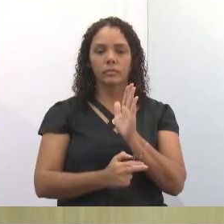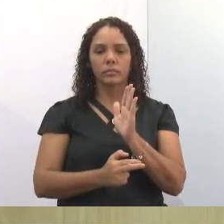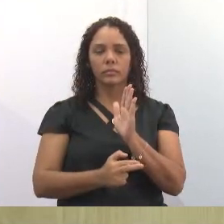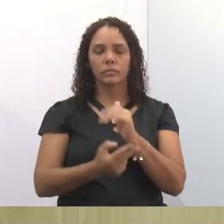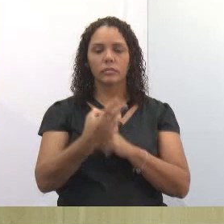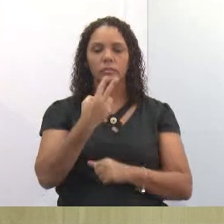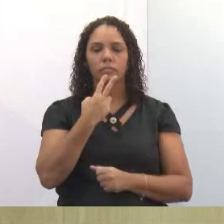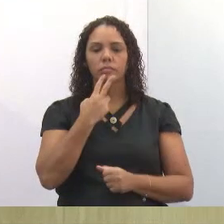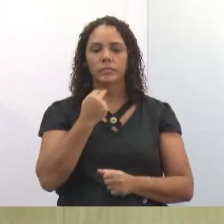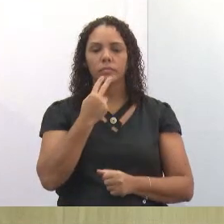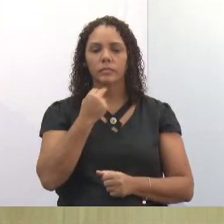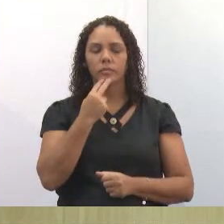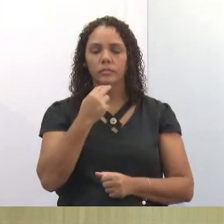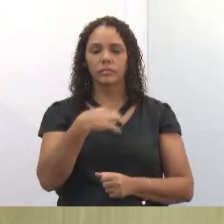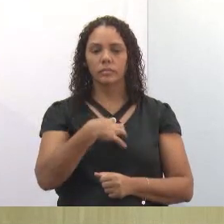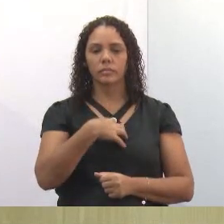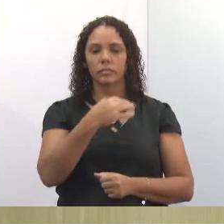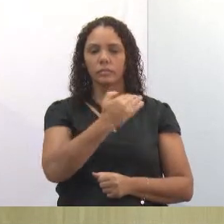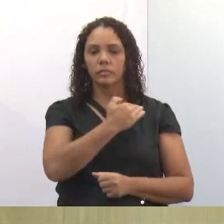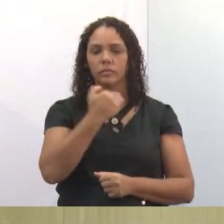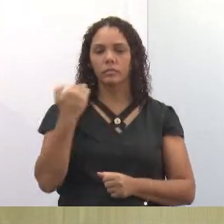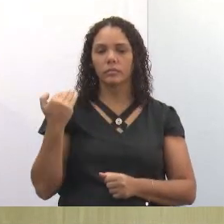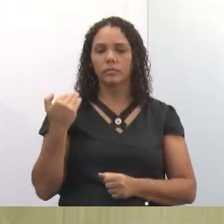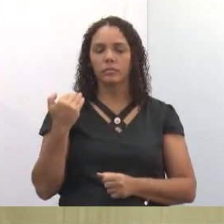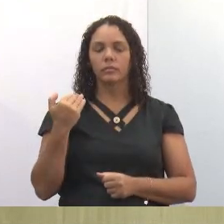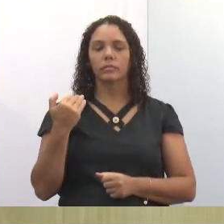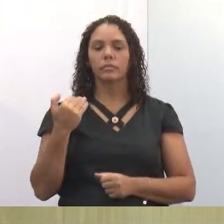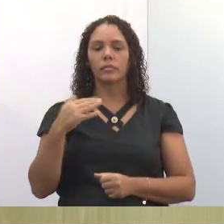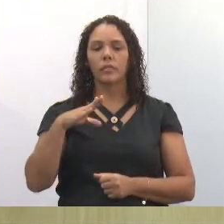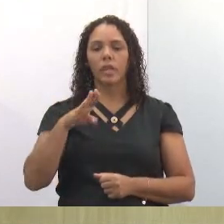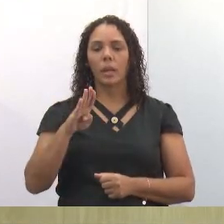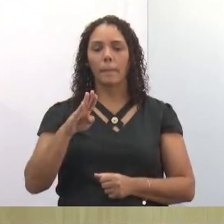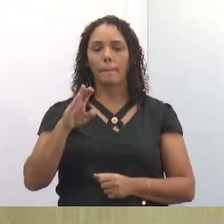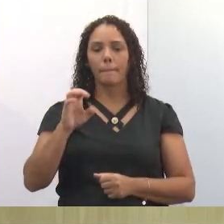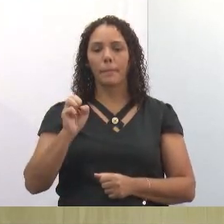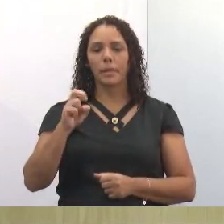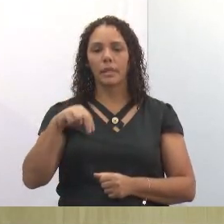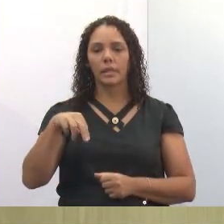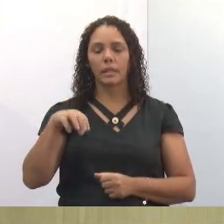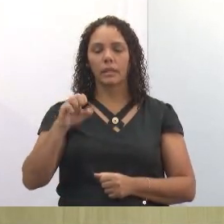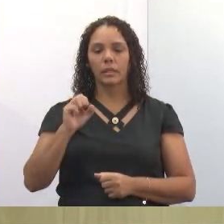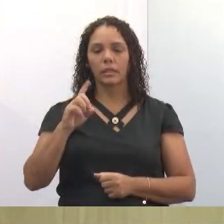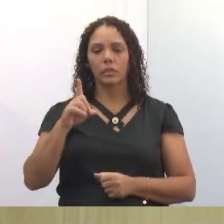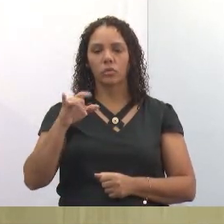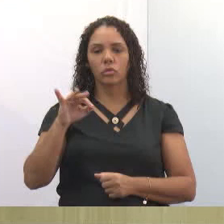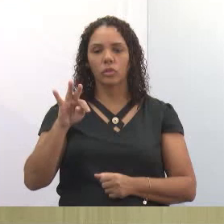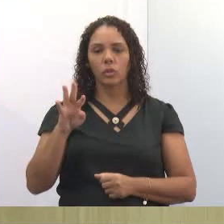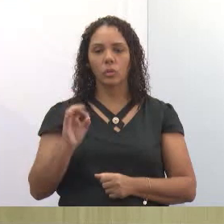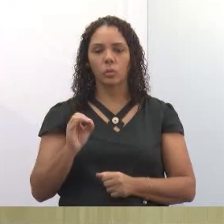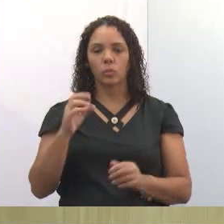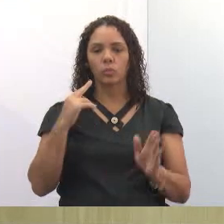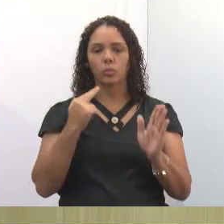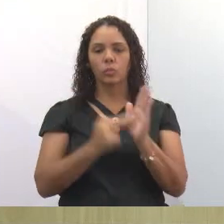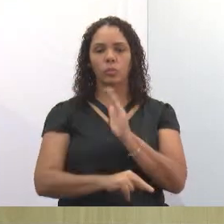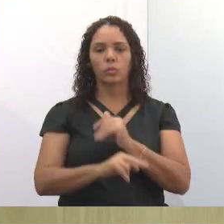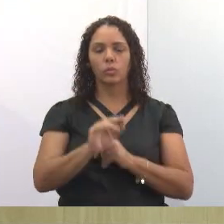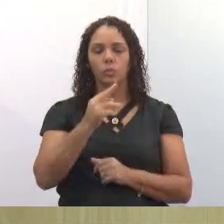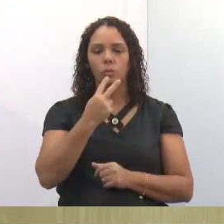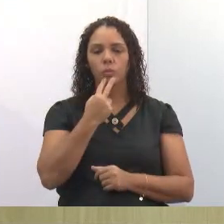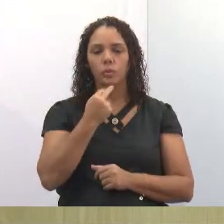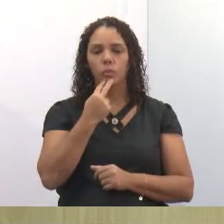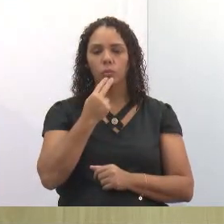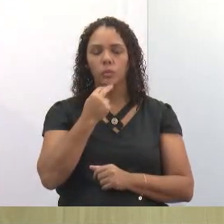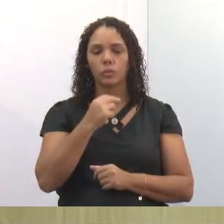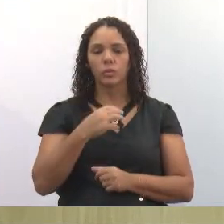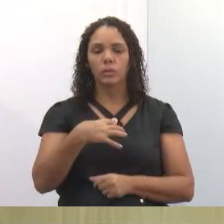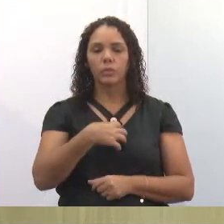Valmir do Parque Meia Lua. Voto pesar pelo falecimento de Benedito Souto. Voto formulado pelo vereador Valmir do Parque Meia